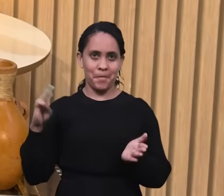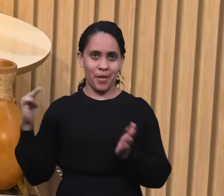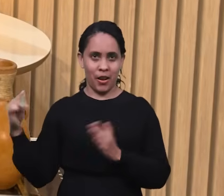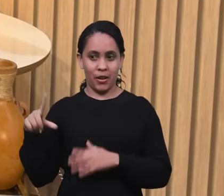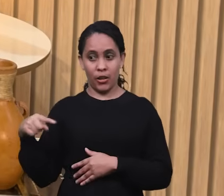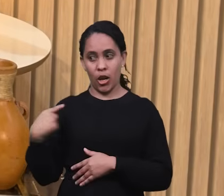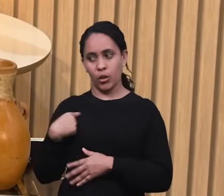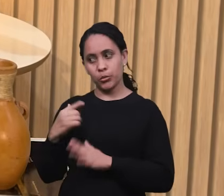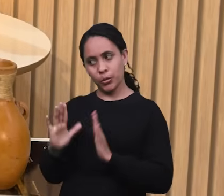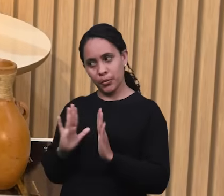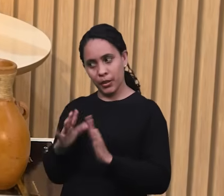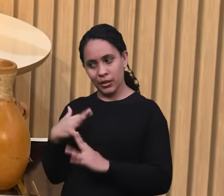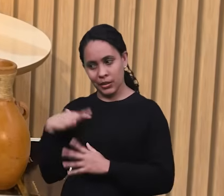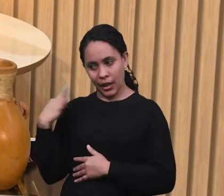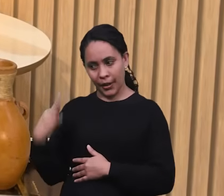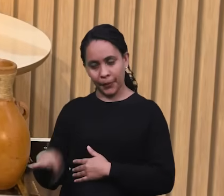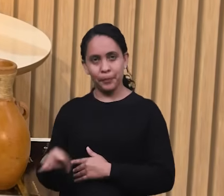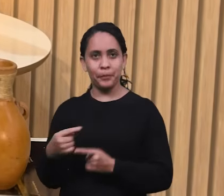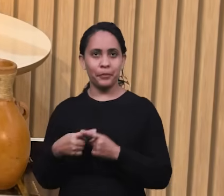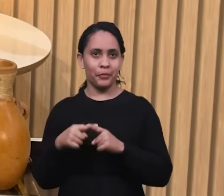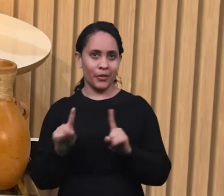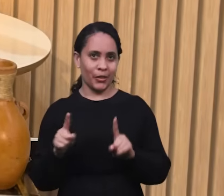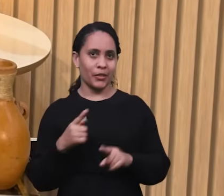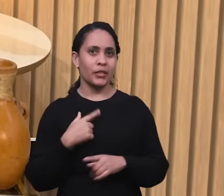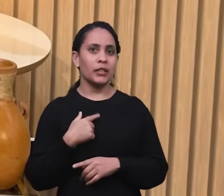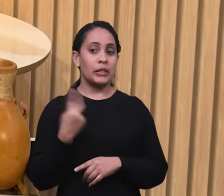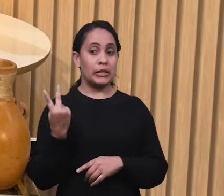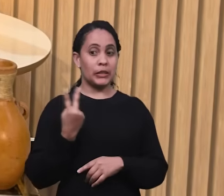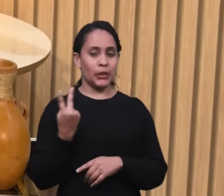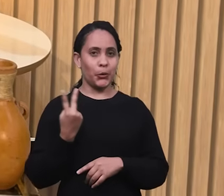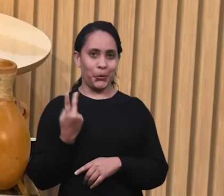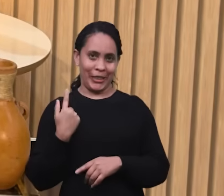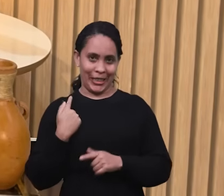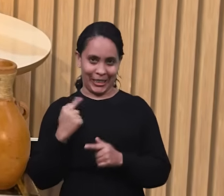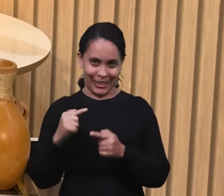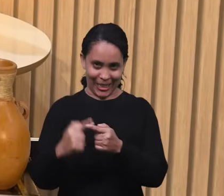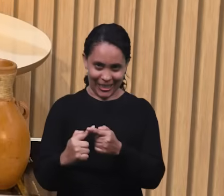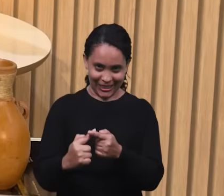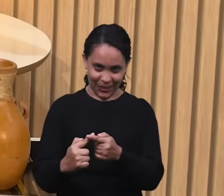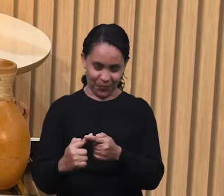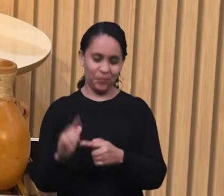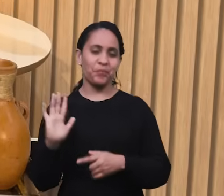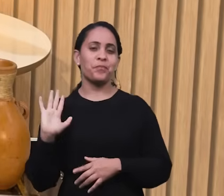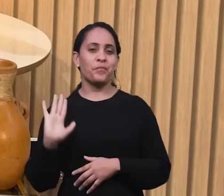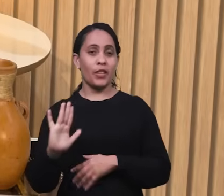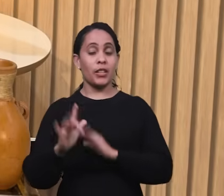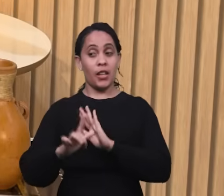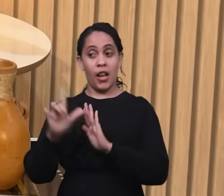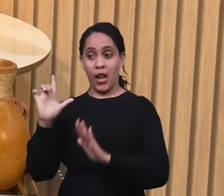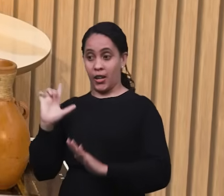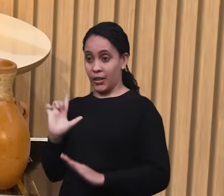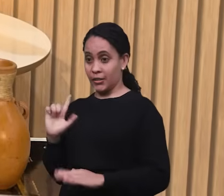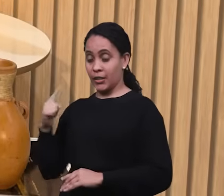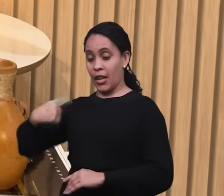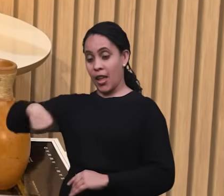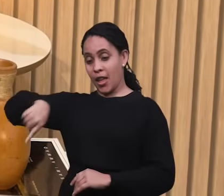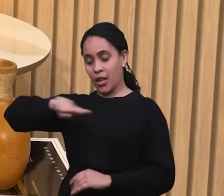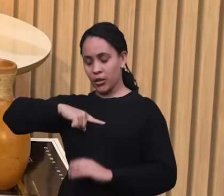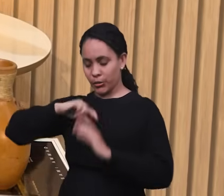da segunda geração. Mas aqueles que nos antecederam, eles buscavam que Deus